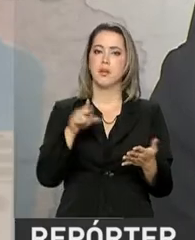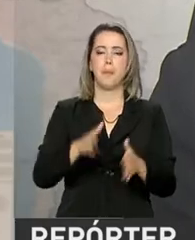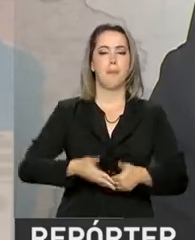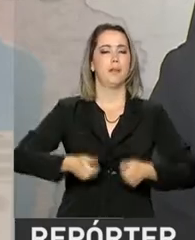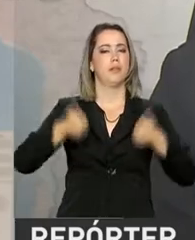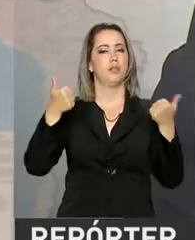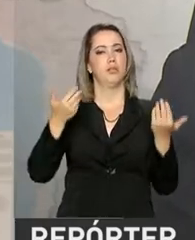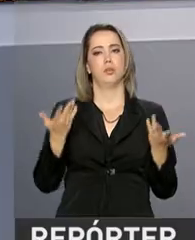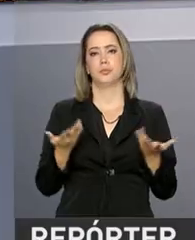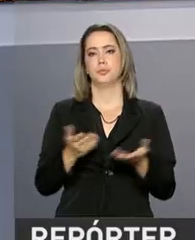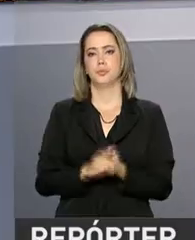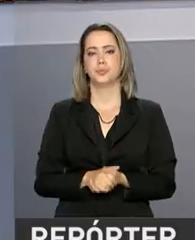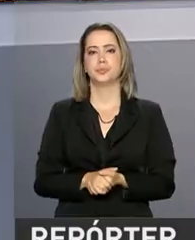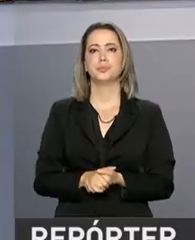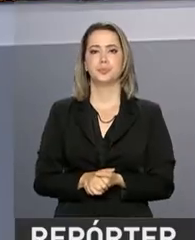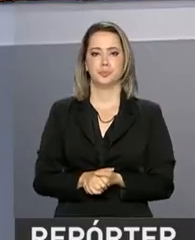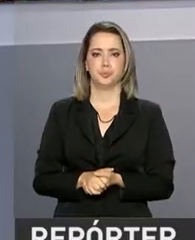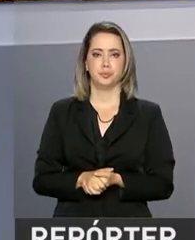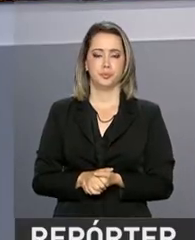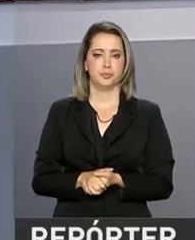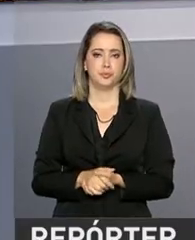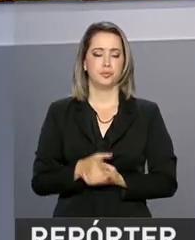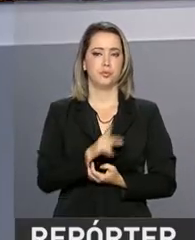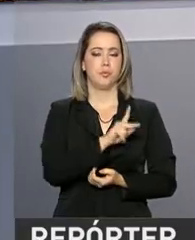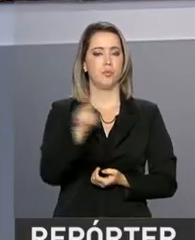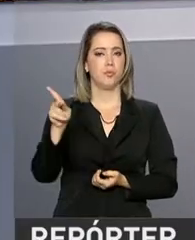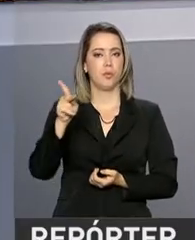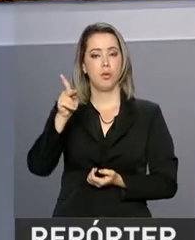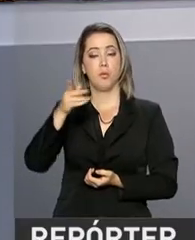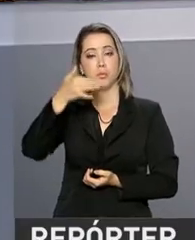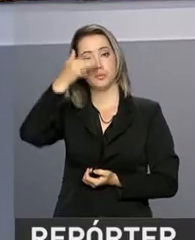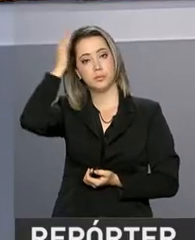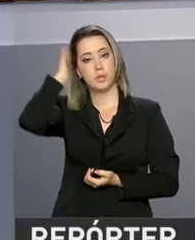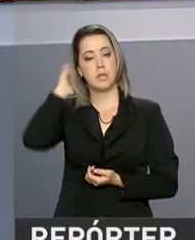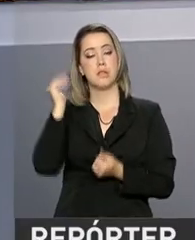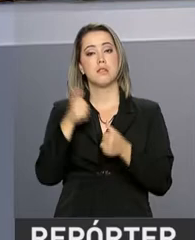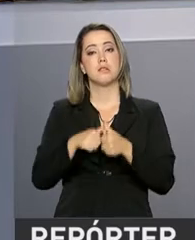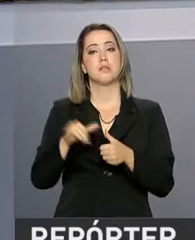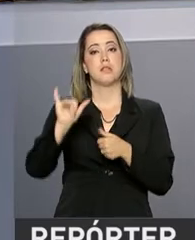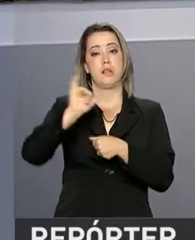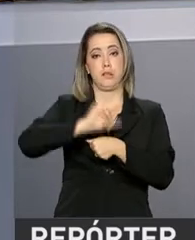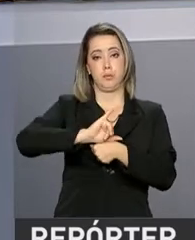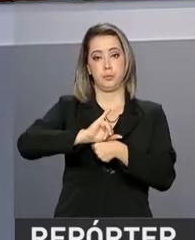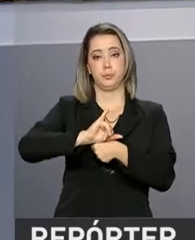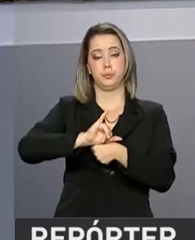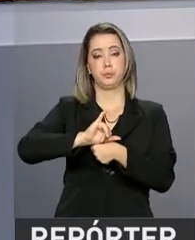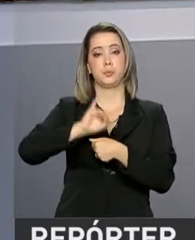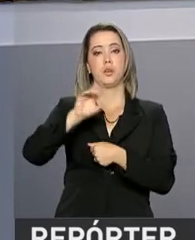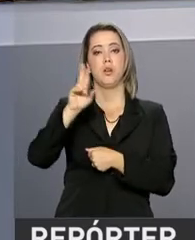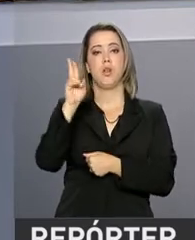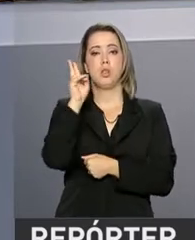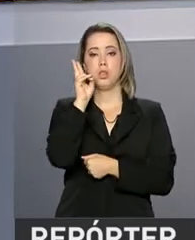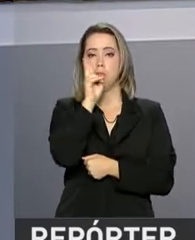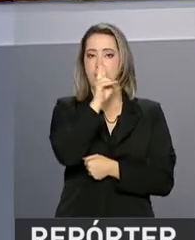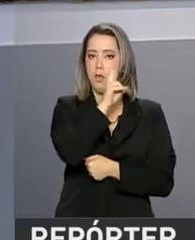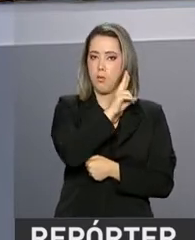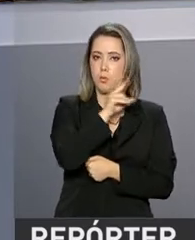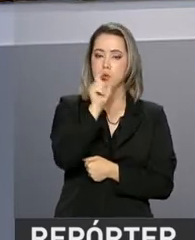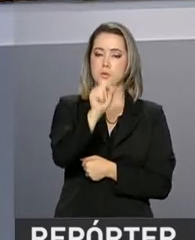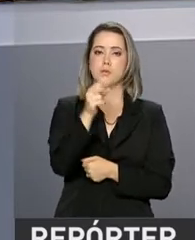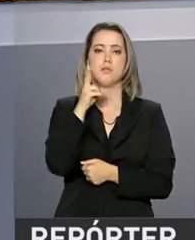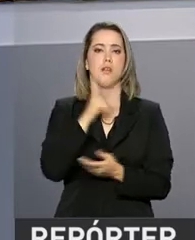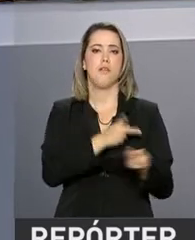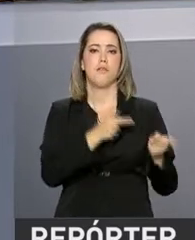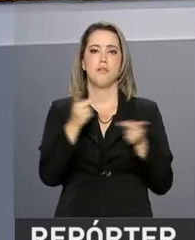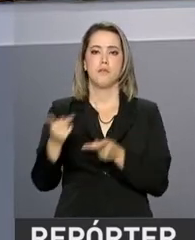ao trabalhador o presidente michel temer está em moscou na rússia a visita marca a retomada da agenda de